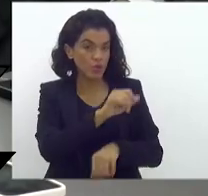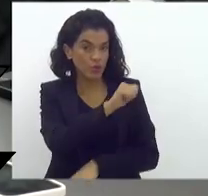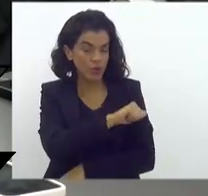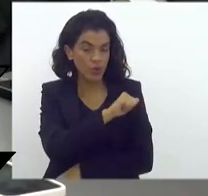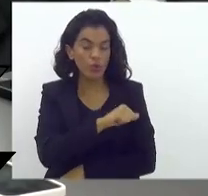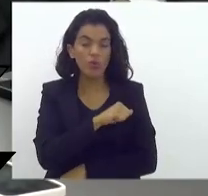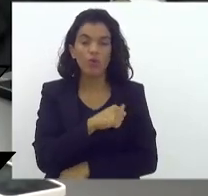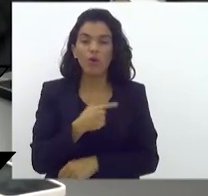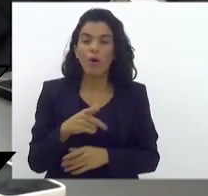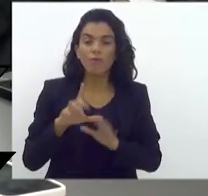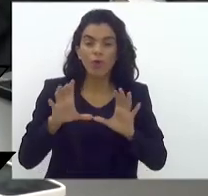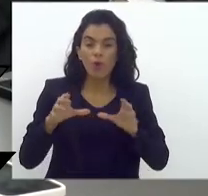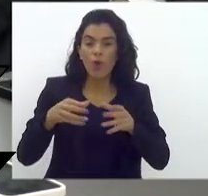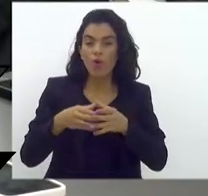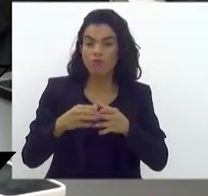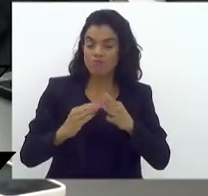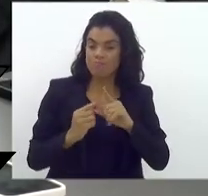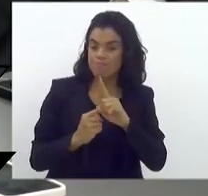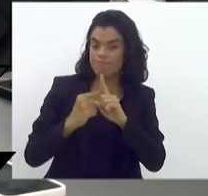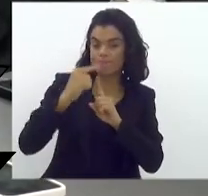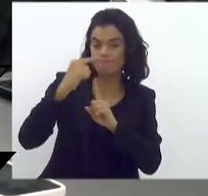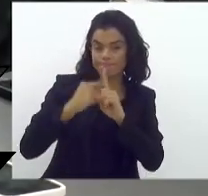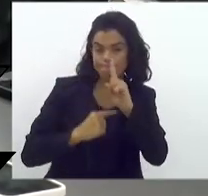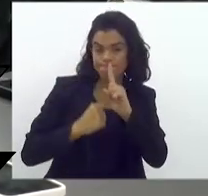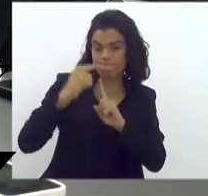estabelece a concentração máxima permitida e dá outras